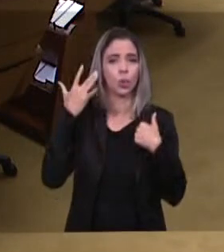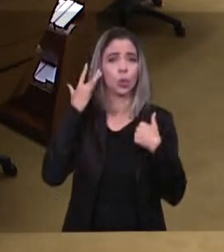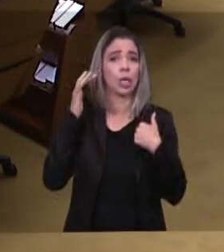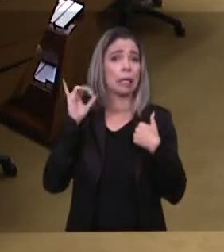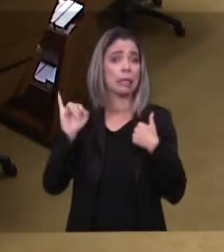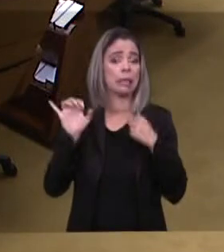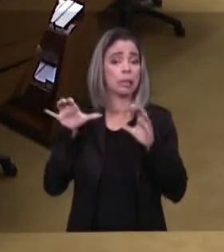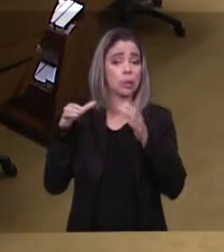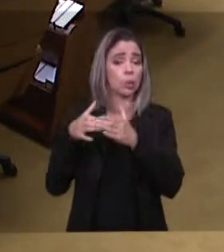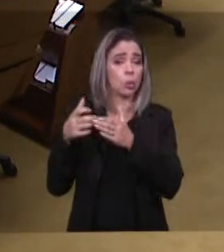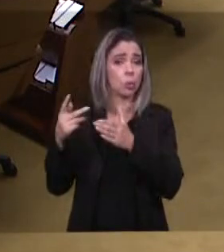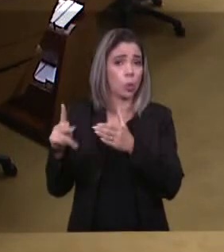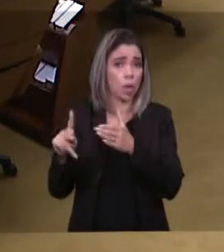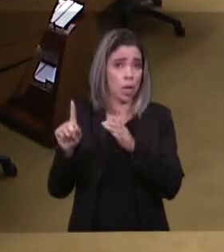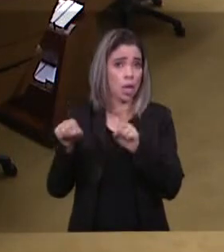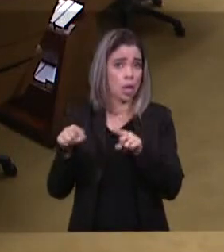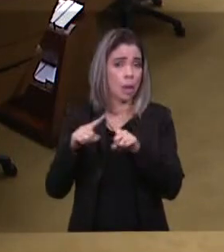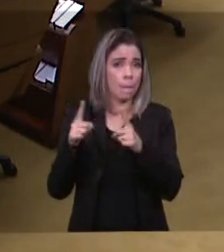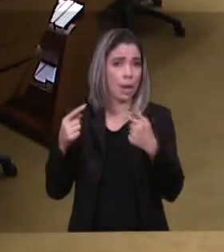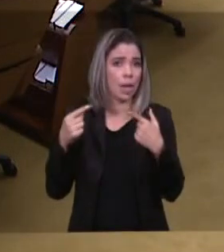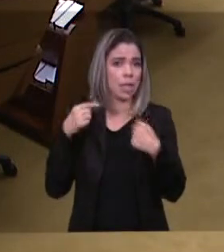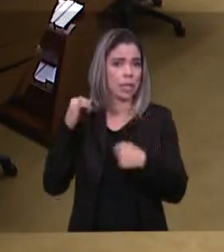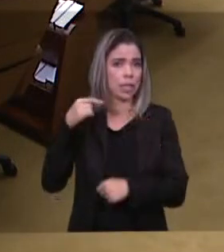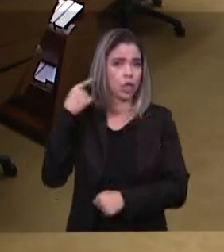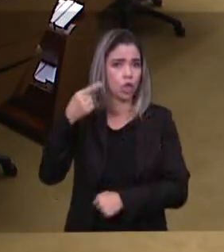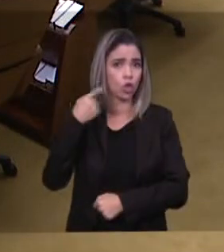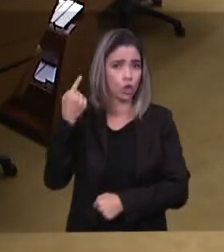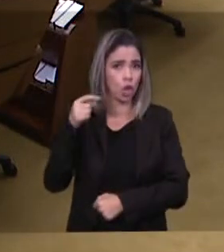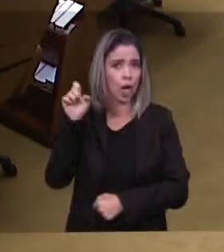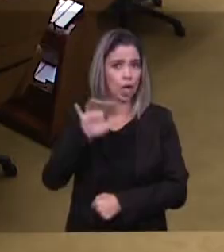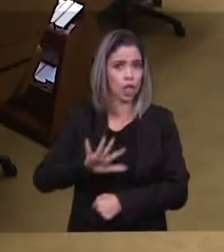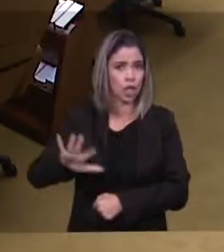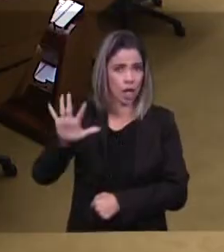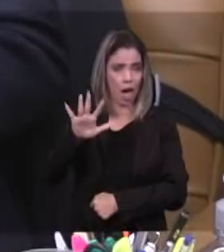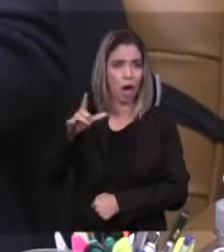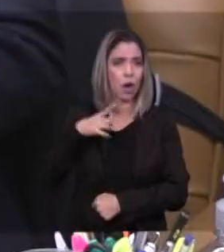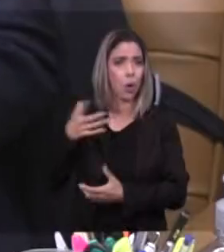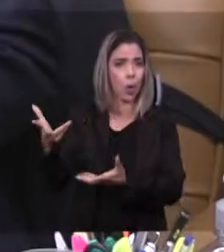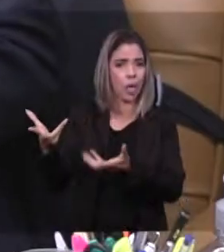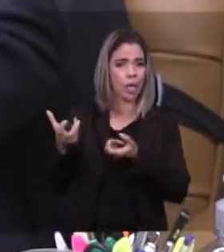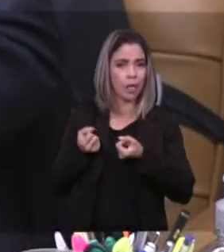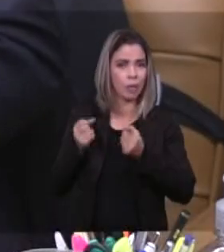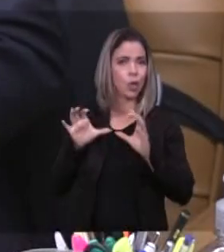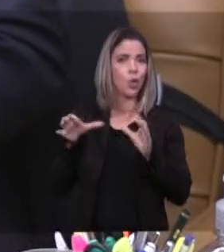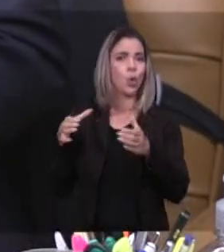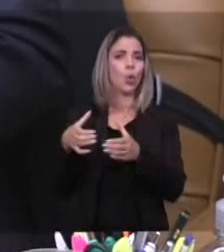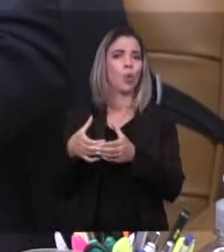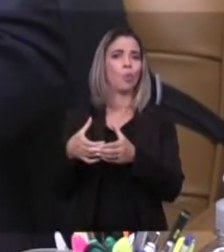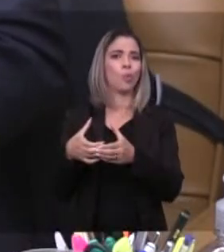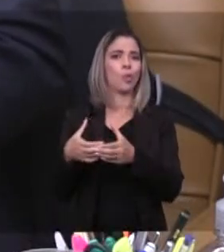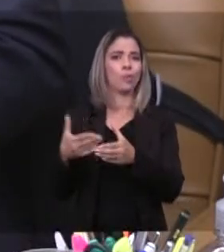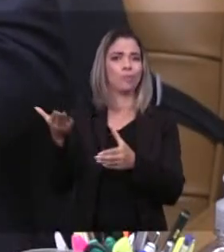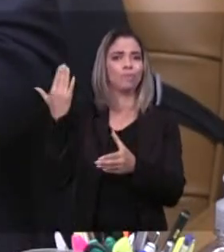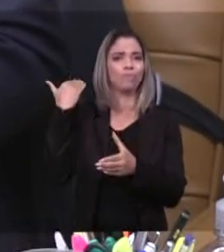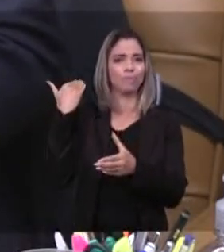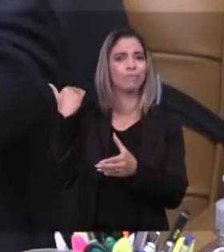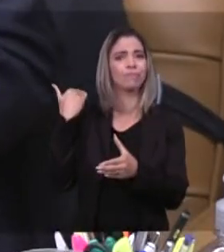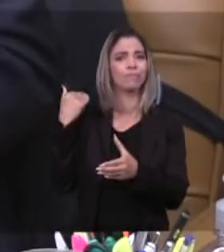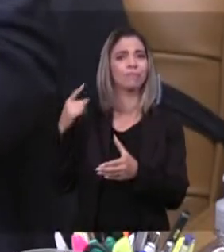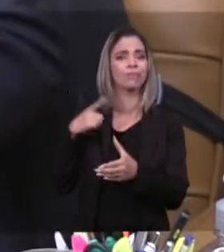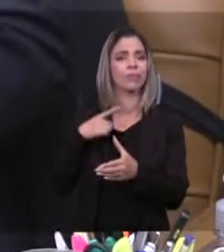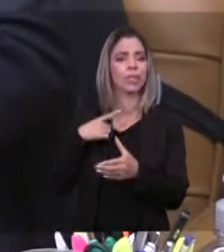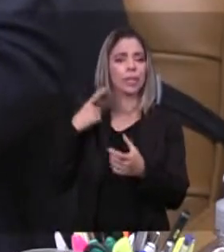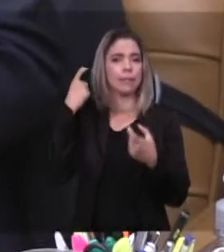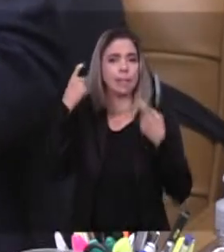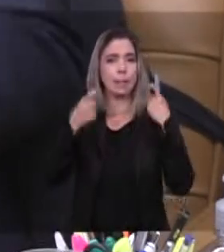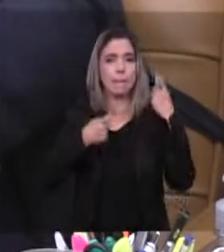não sei se é essa comunidade, mas quando advogado-geral da União recebi uma comunidade. Verdade. A imagem do ministro está na ponta direita da mesa.